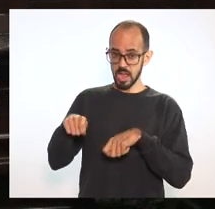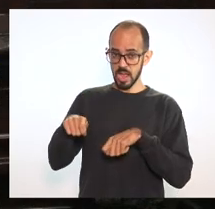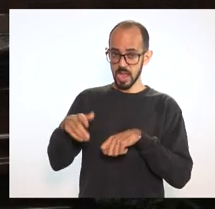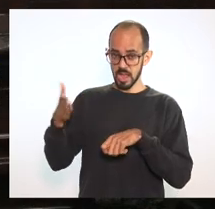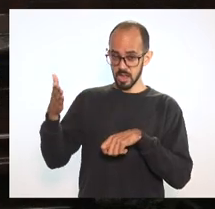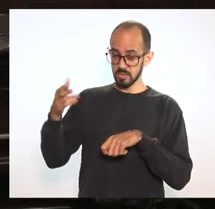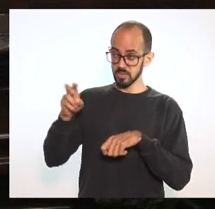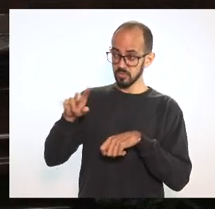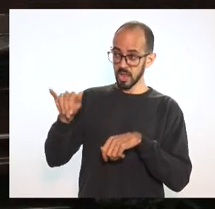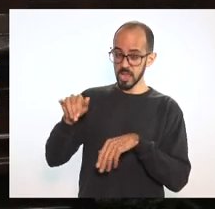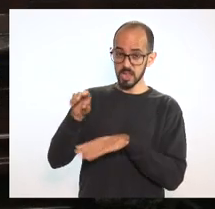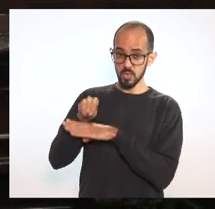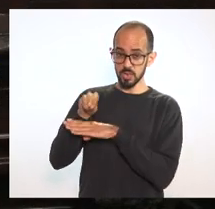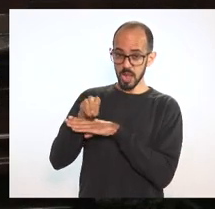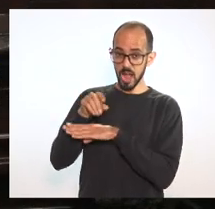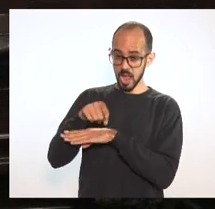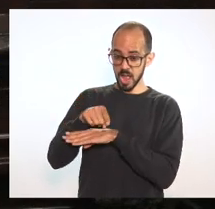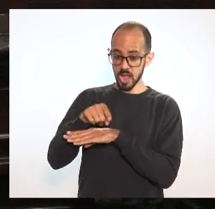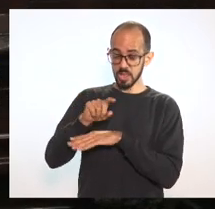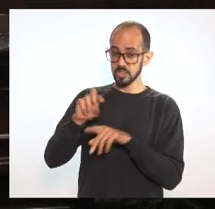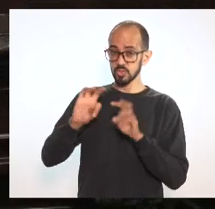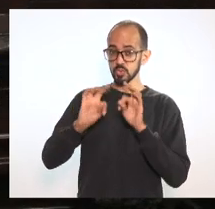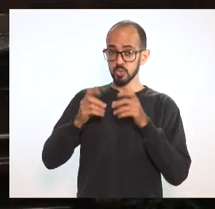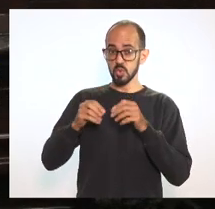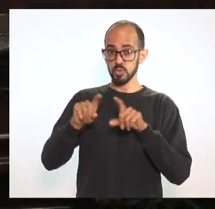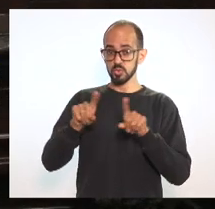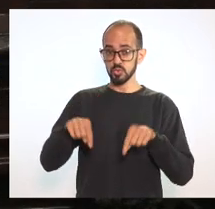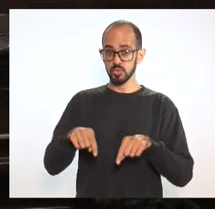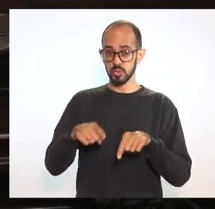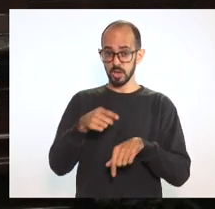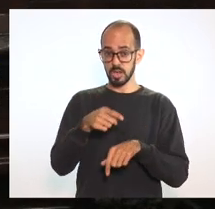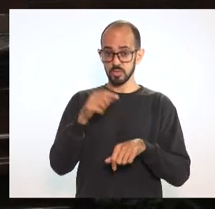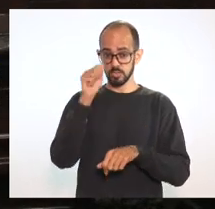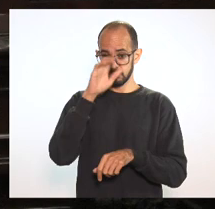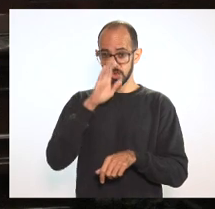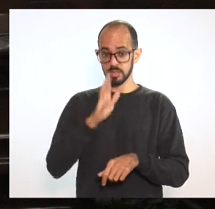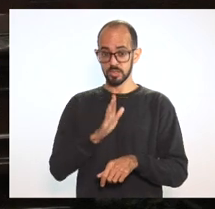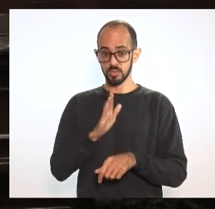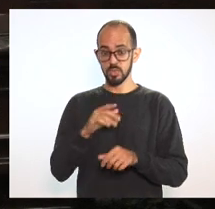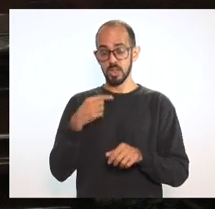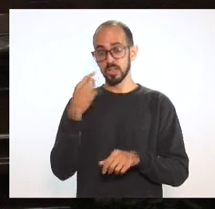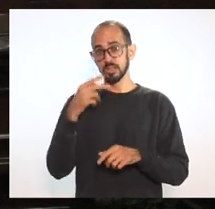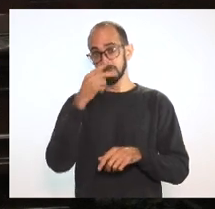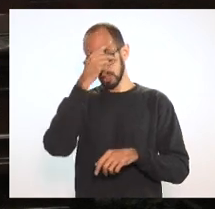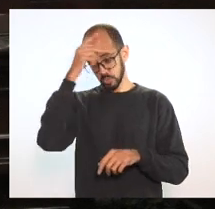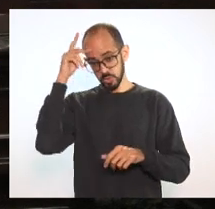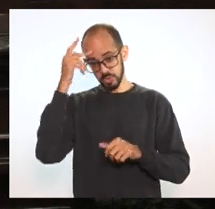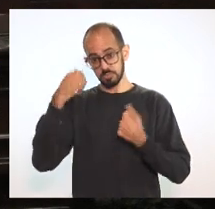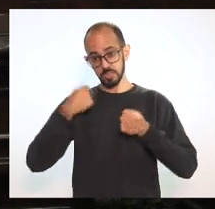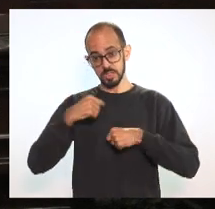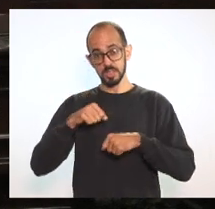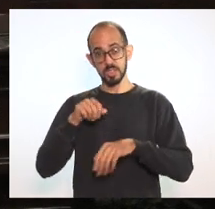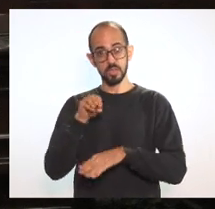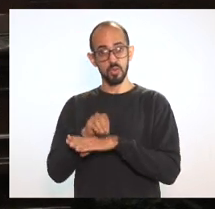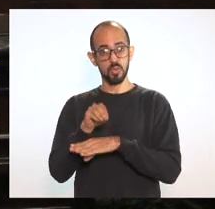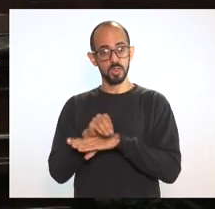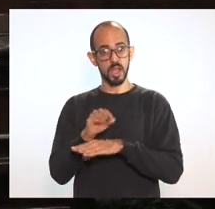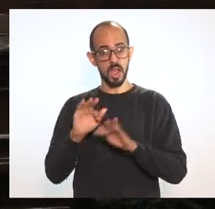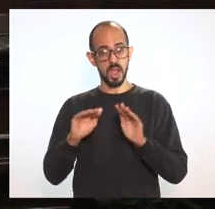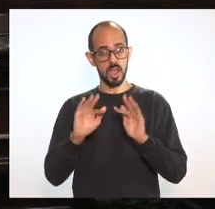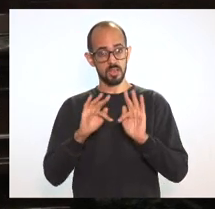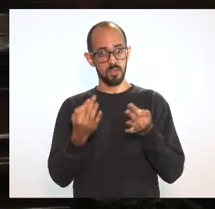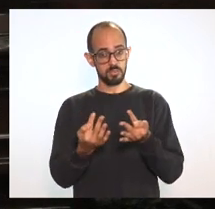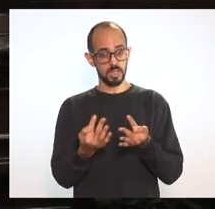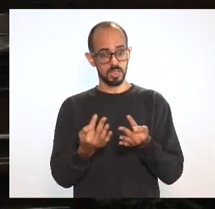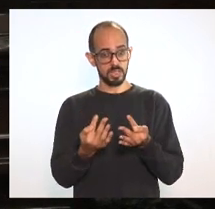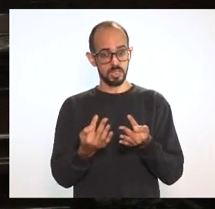sustentar os trabalhadores do nosso país? As pessoas que precisam levar o sustento para casa?